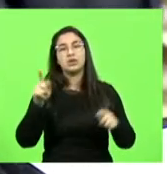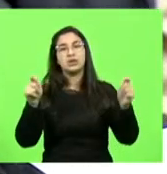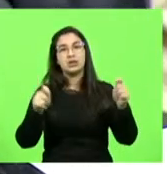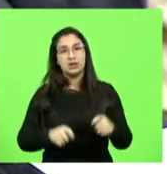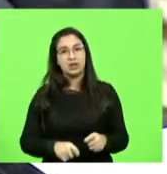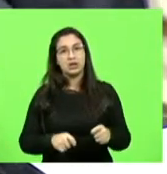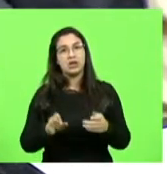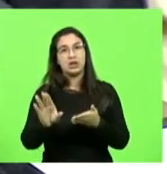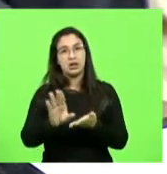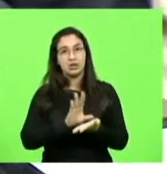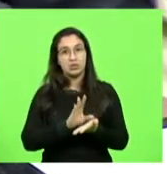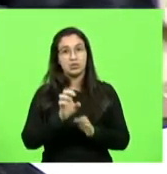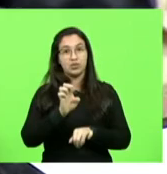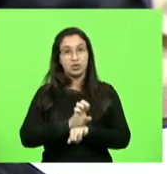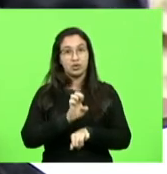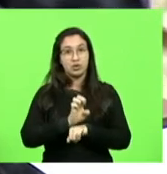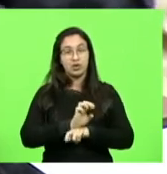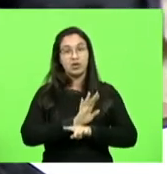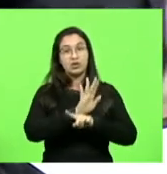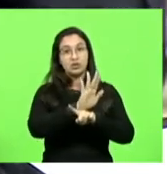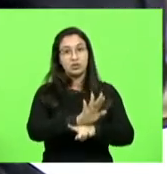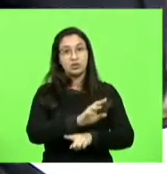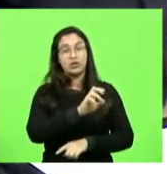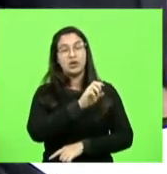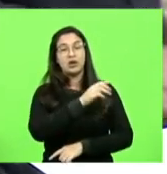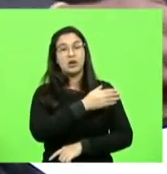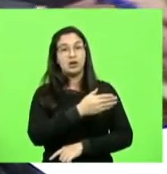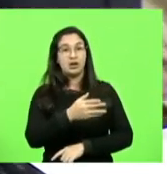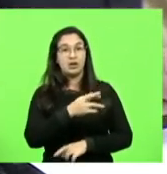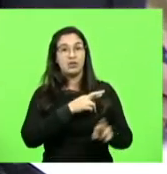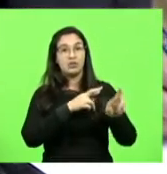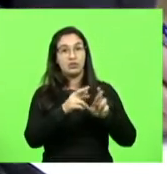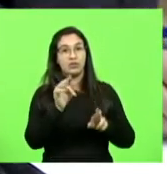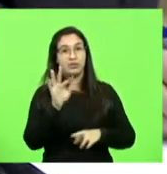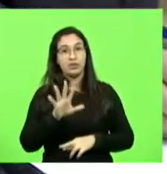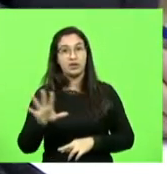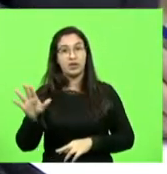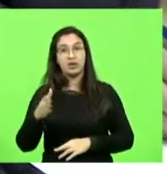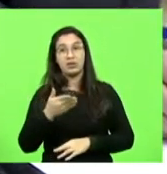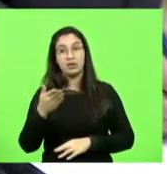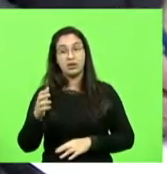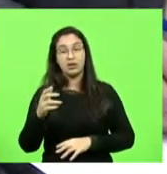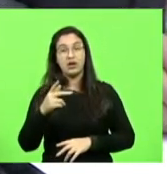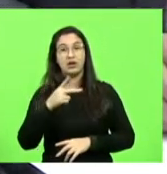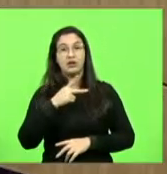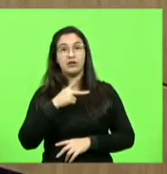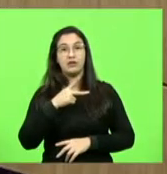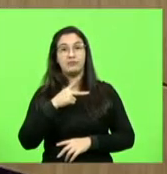recursos estaduais, auxiliar as rodovias federais, que é o cidadão catarinense que por ali transita.